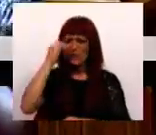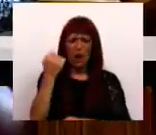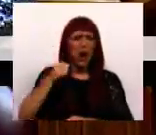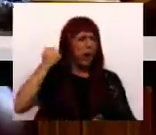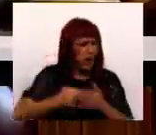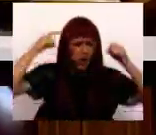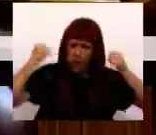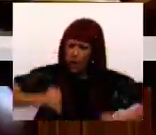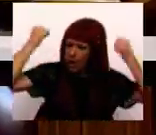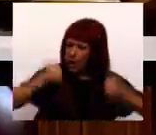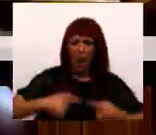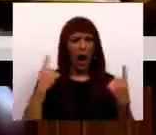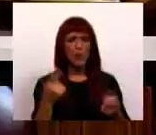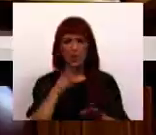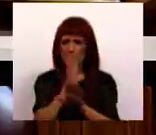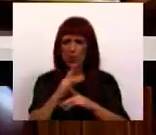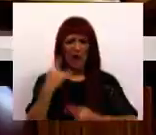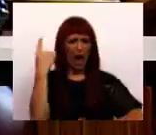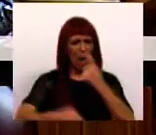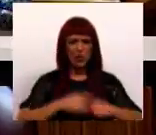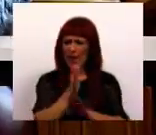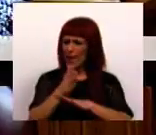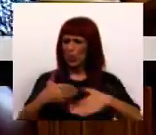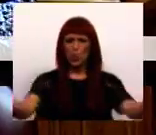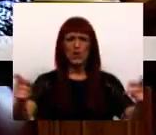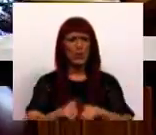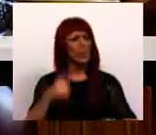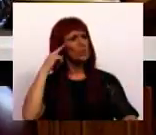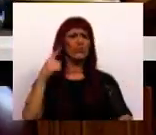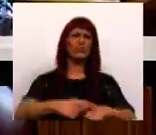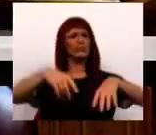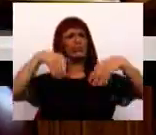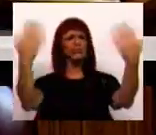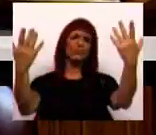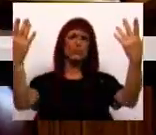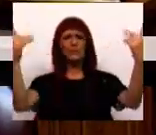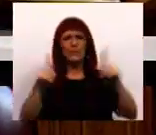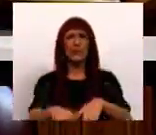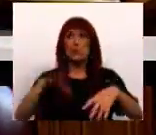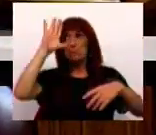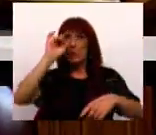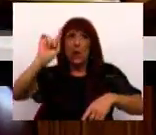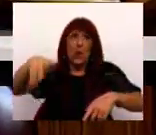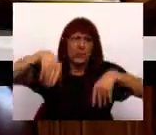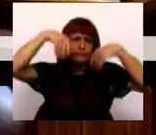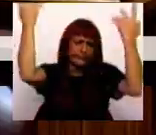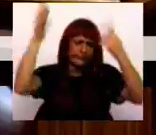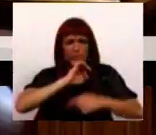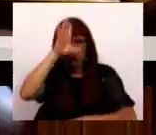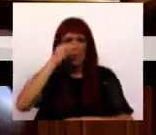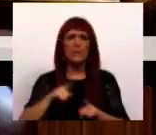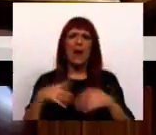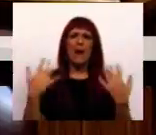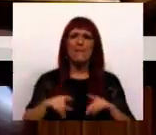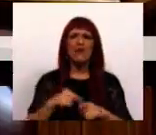pé perante determinados agentes e determinados setores, no sentido de, nem sei exatamente o que é, Sr. Primeiro-Ministro, mas